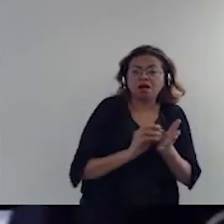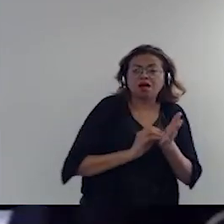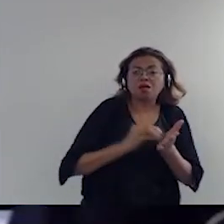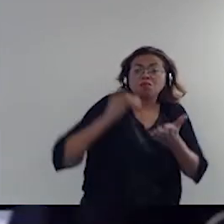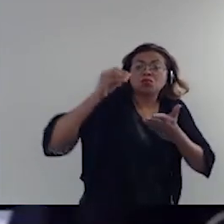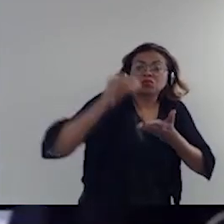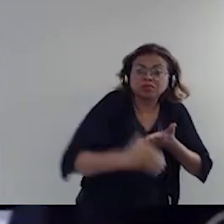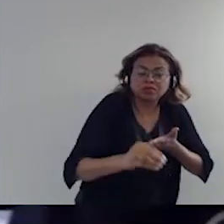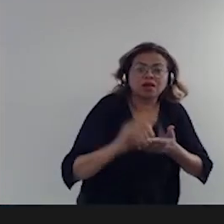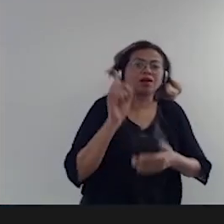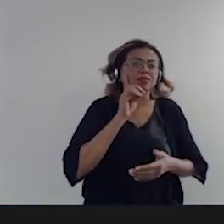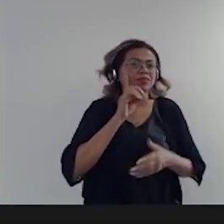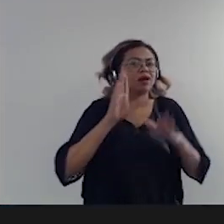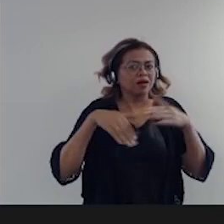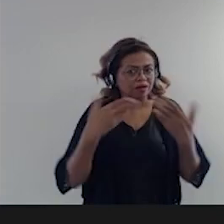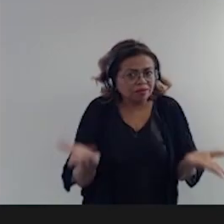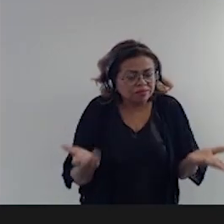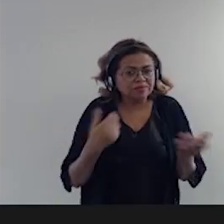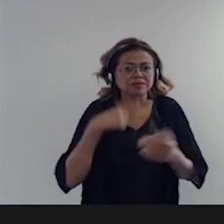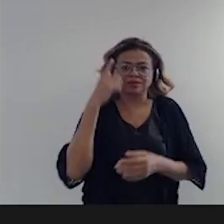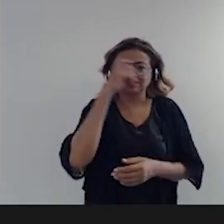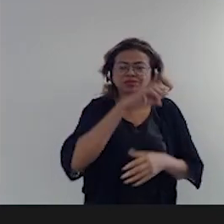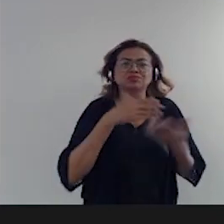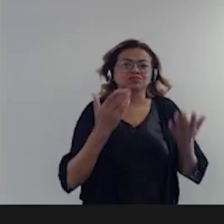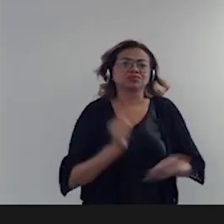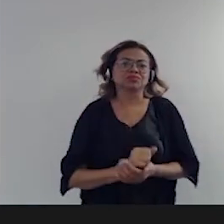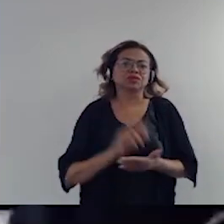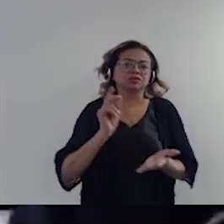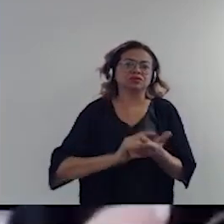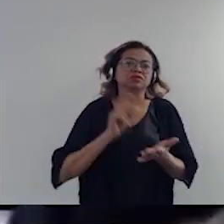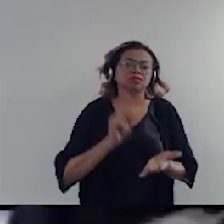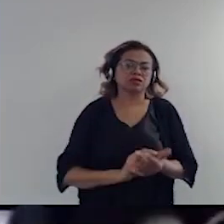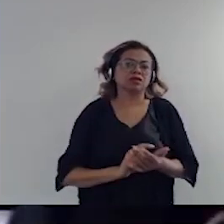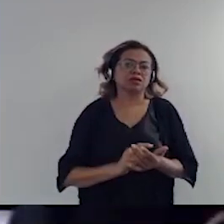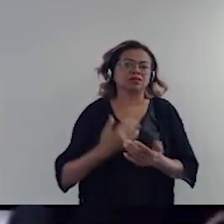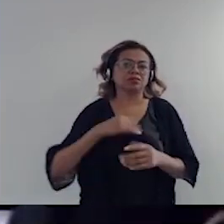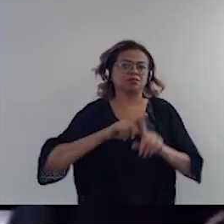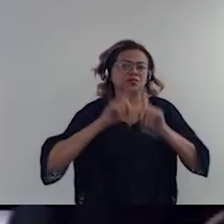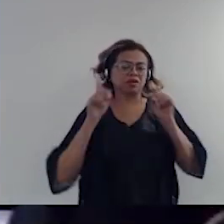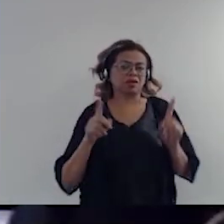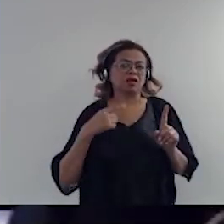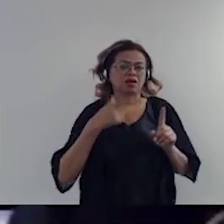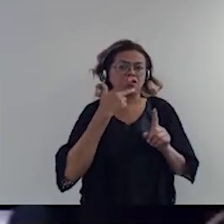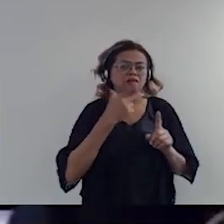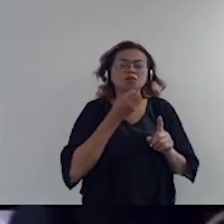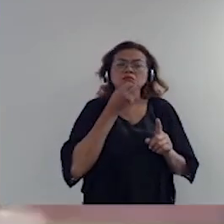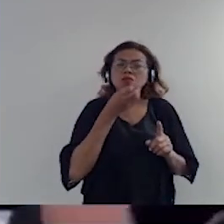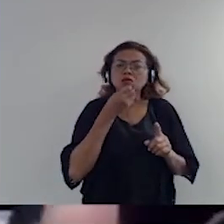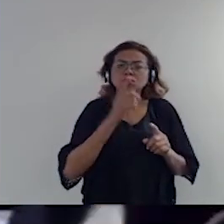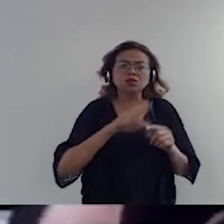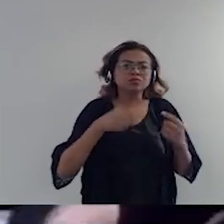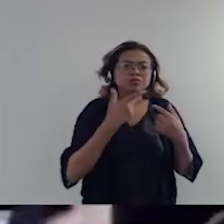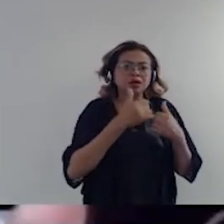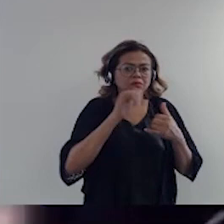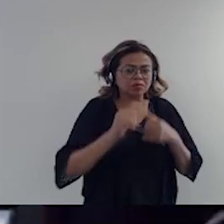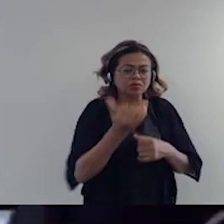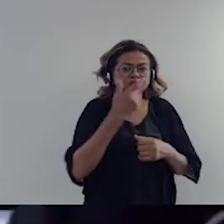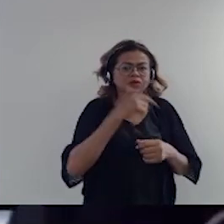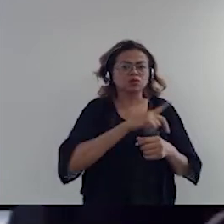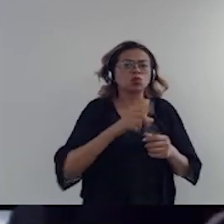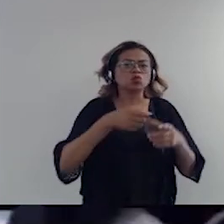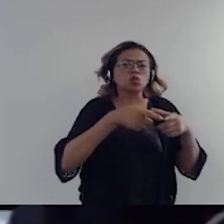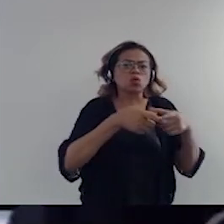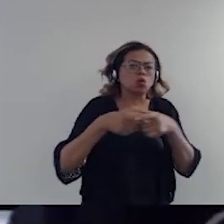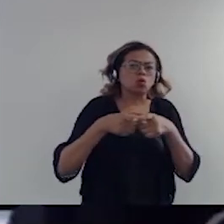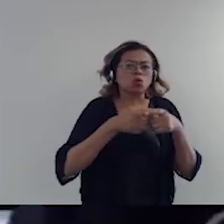pandemia. Não é verdade? É verdade. E aí, fazendo um bom gancho aqui dos inúmeros grupos de vulneráveis